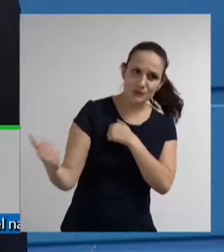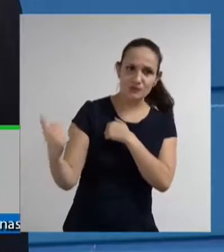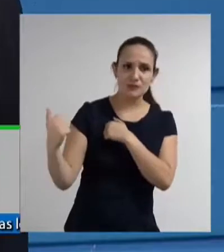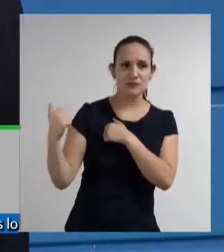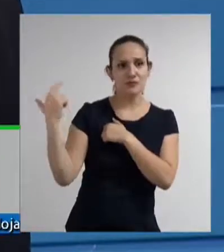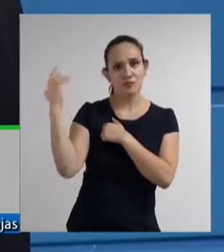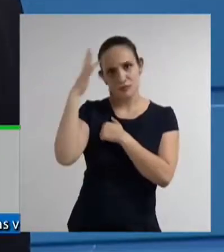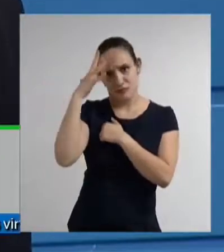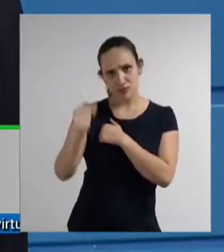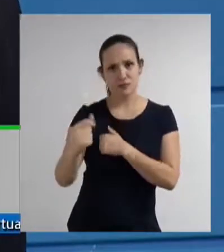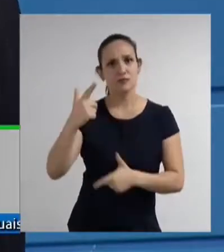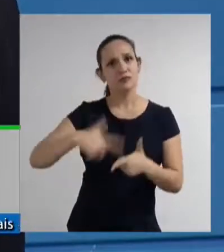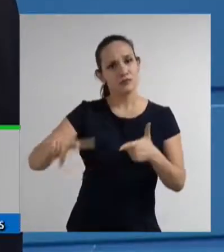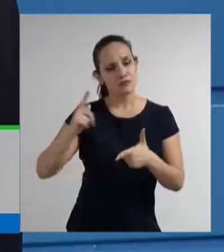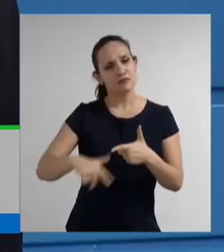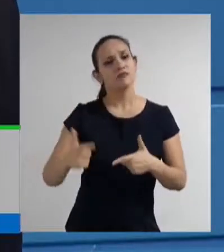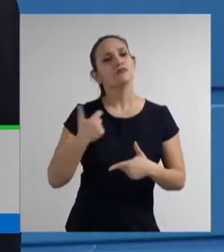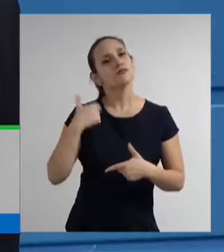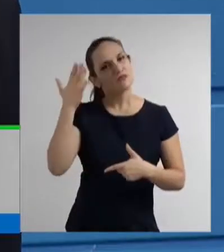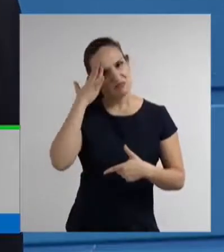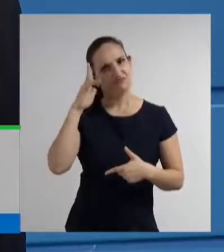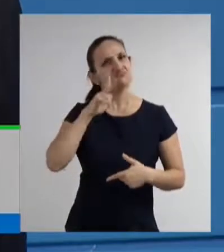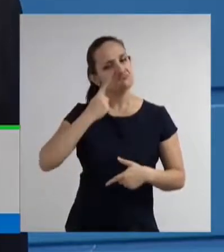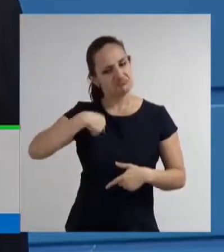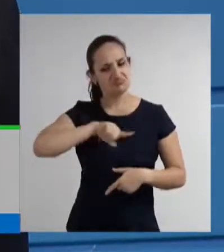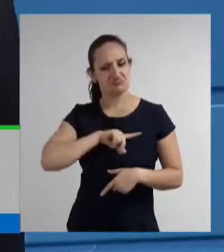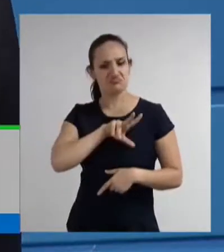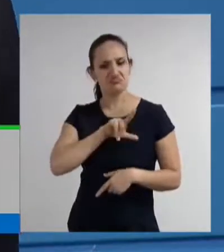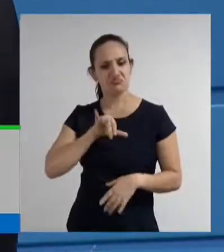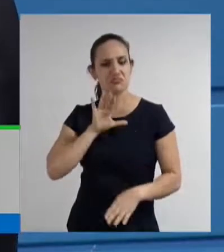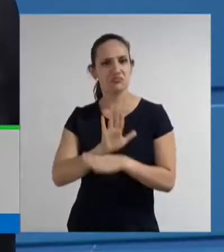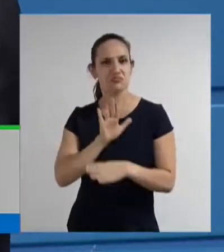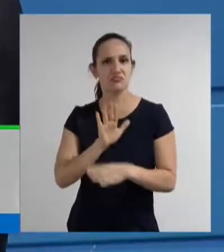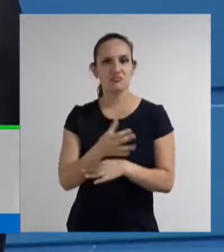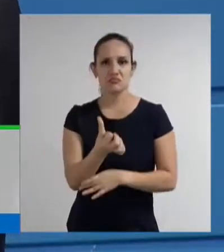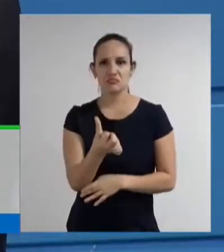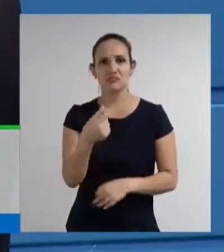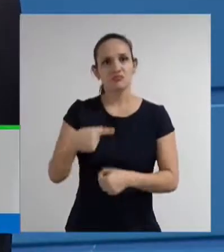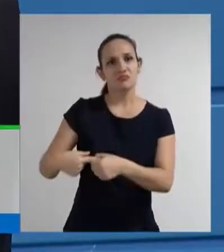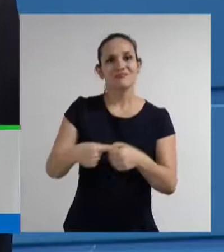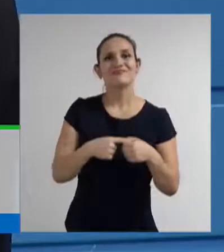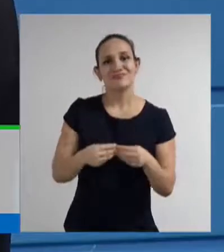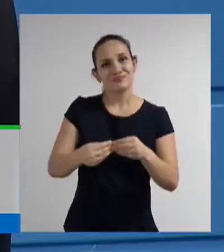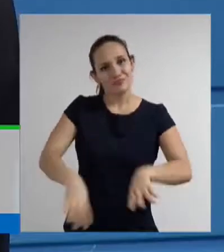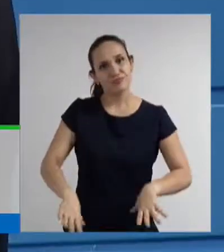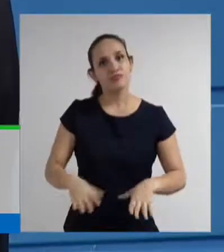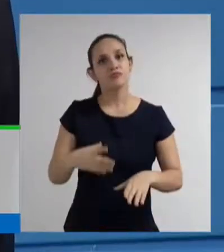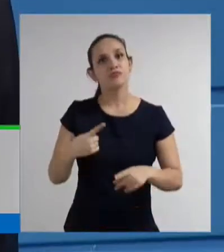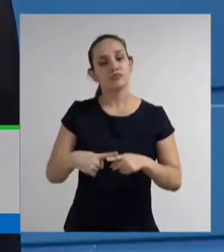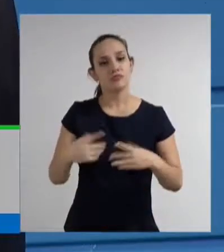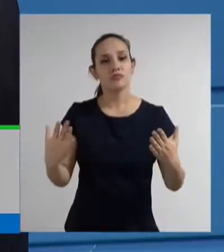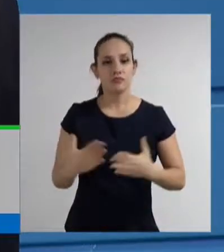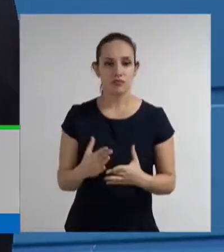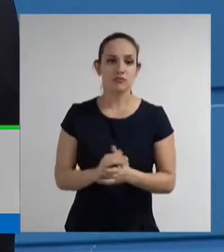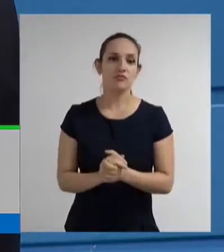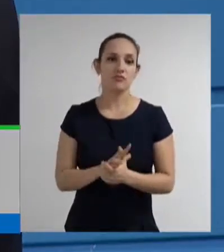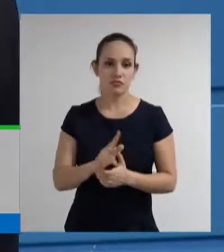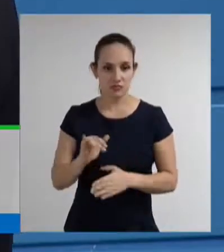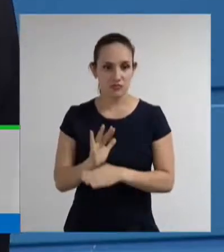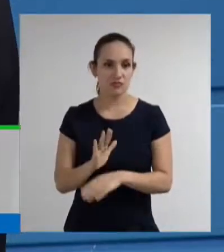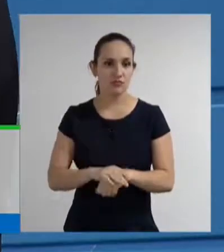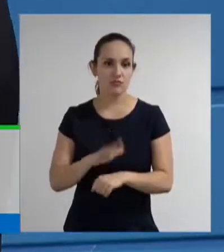não tenham dúvida que haveremos de ajudar e muito esses 6 municípios que foram impactados do ponto de vista ambiental. Nesse